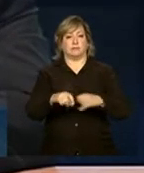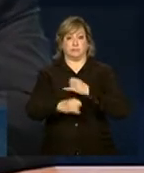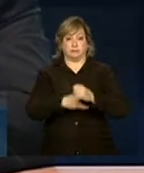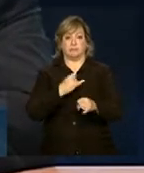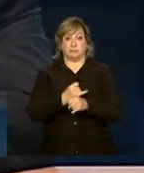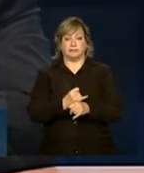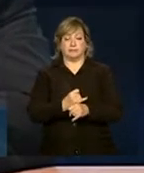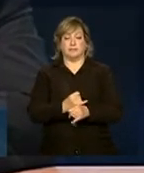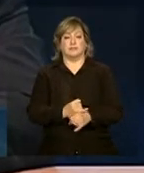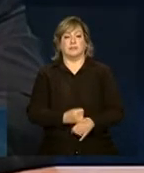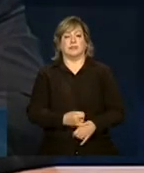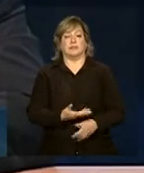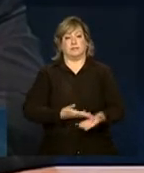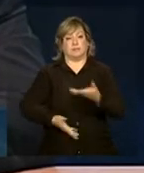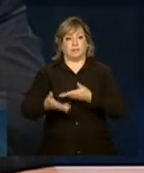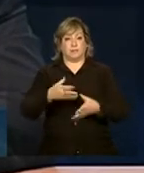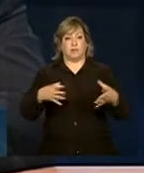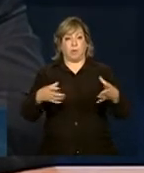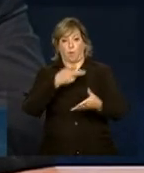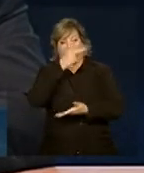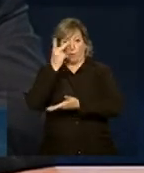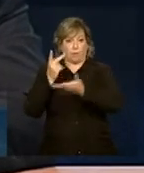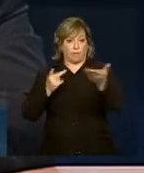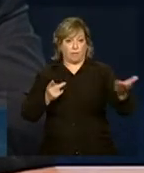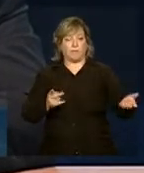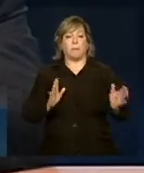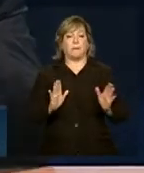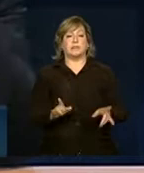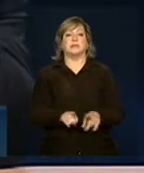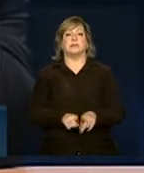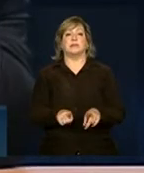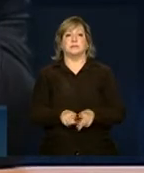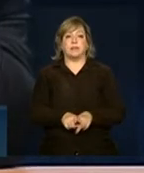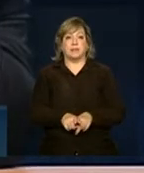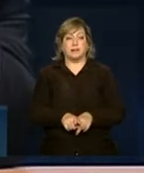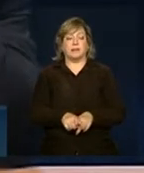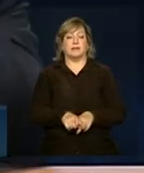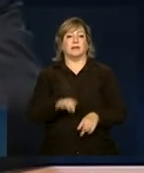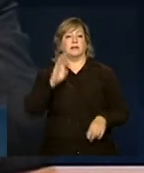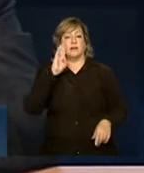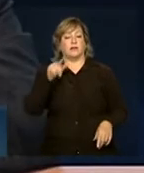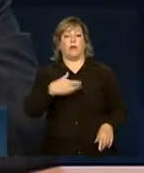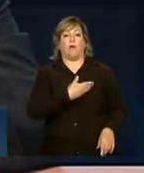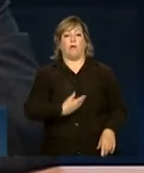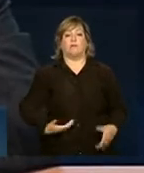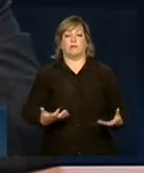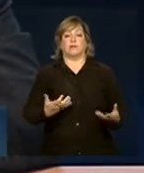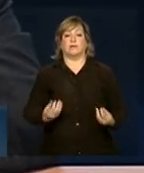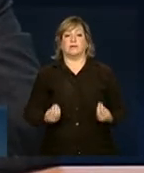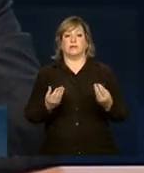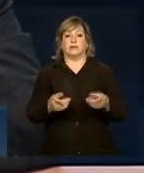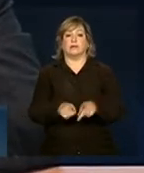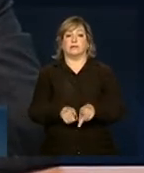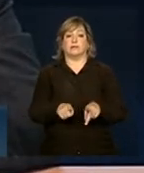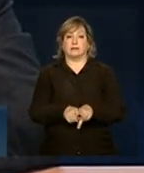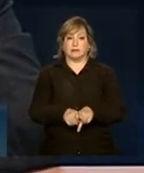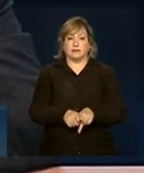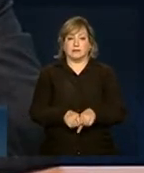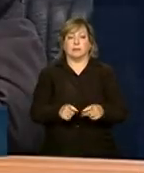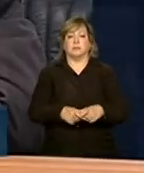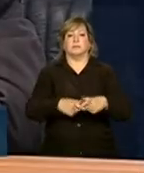e inclusive na sua relação com o público Mas também se insere no objetivo do governo de